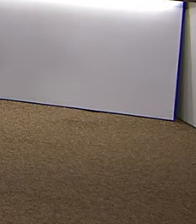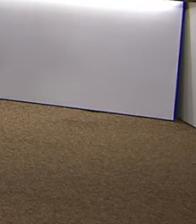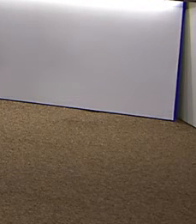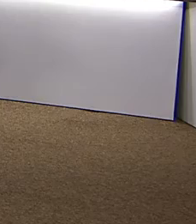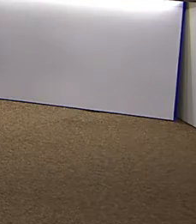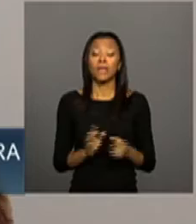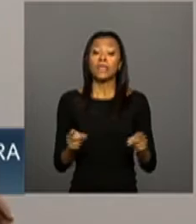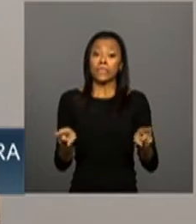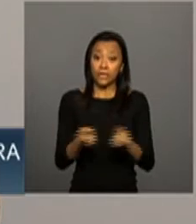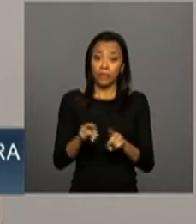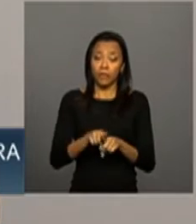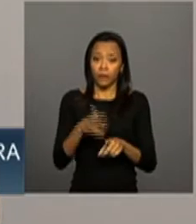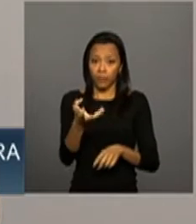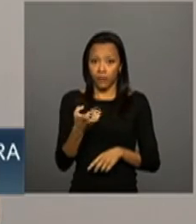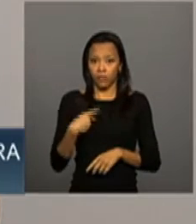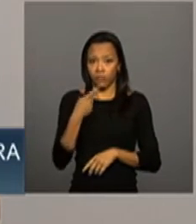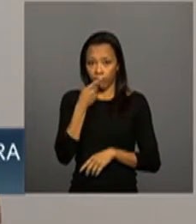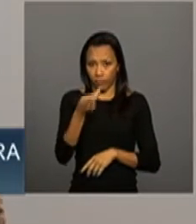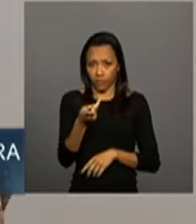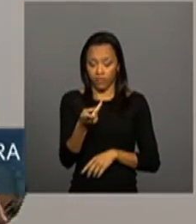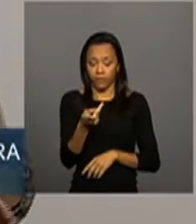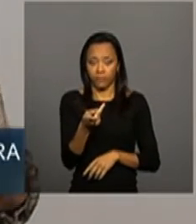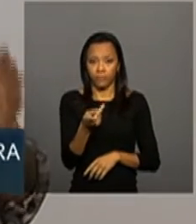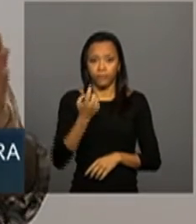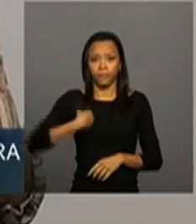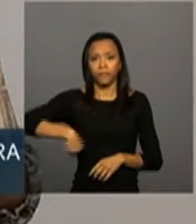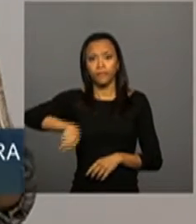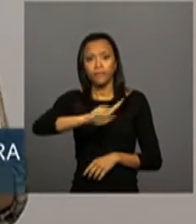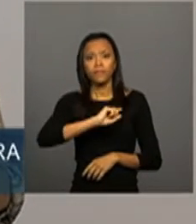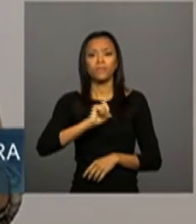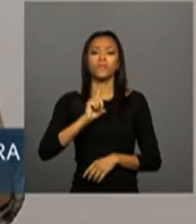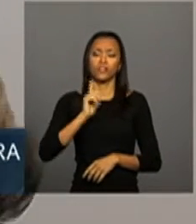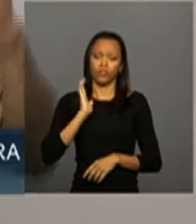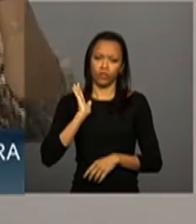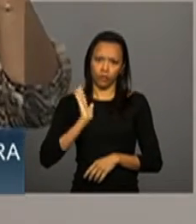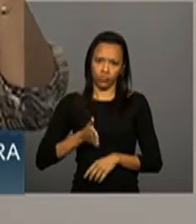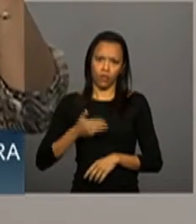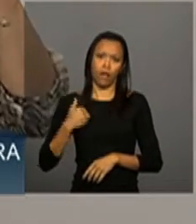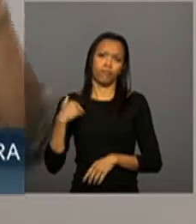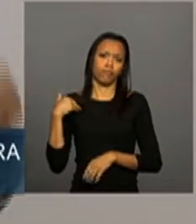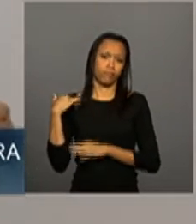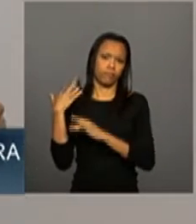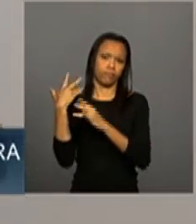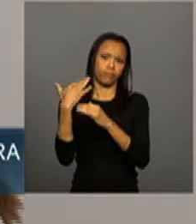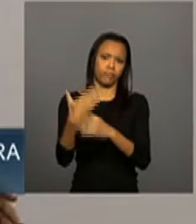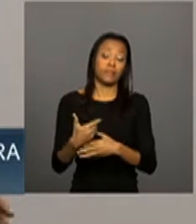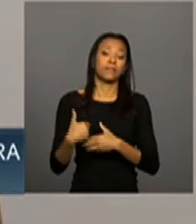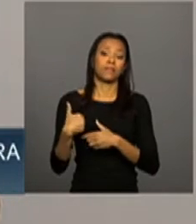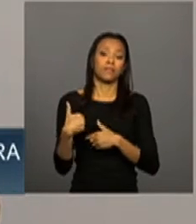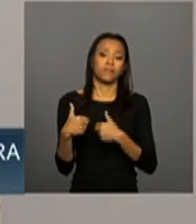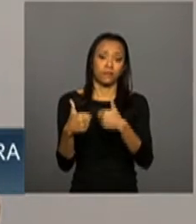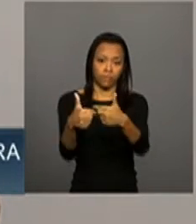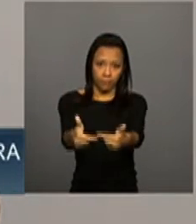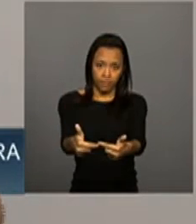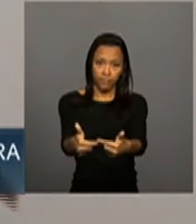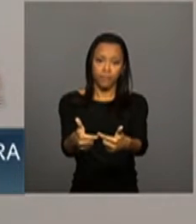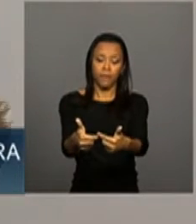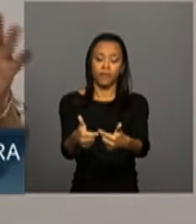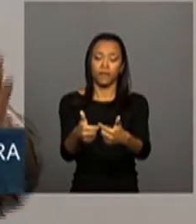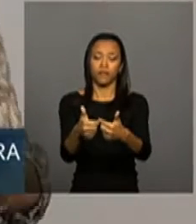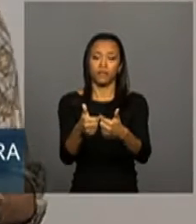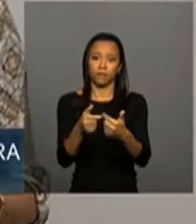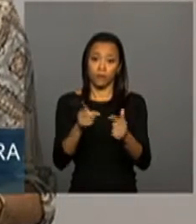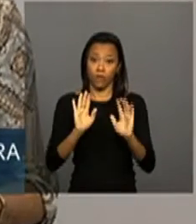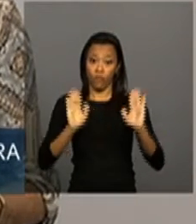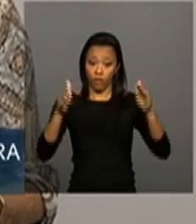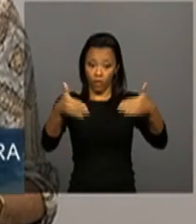a mulher. Nós temos atuado de forma muito efetiva